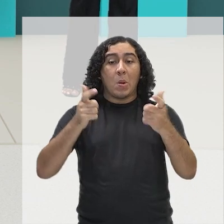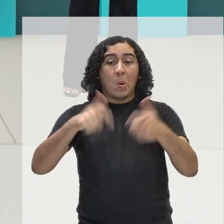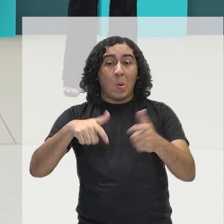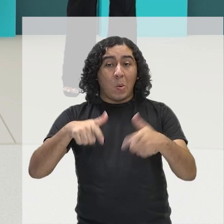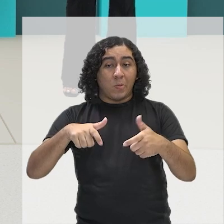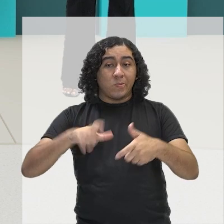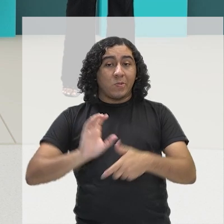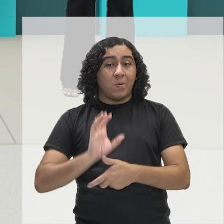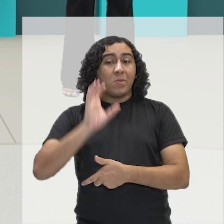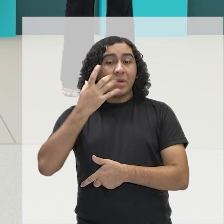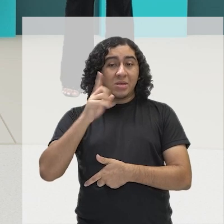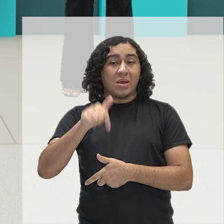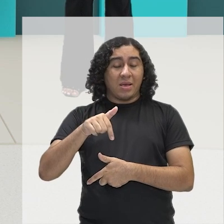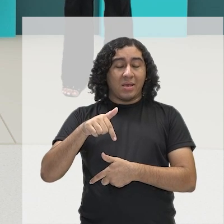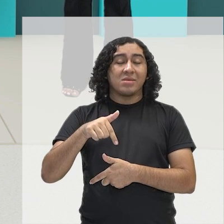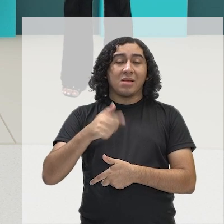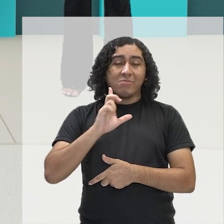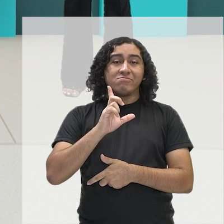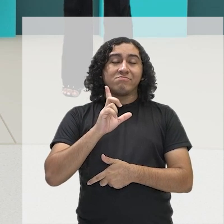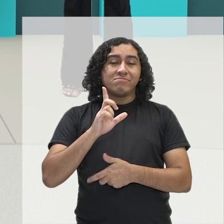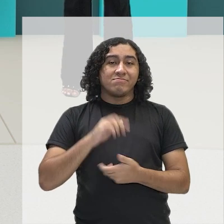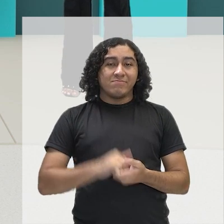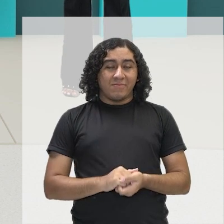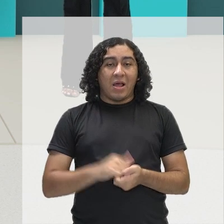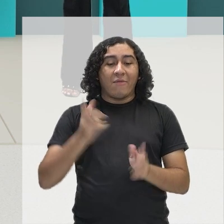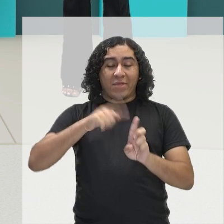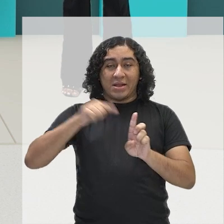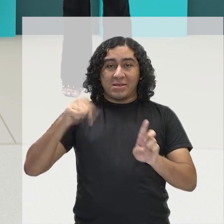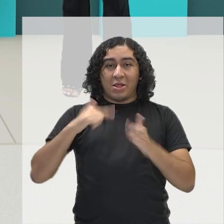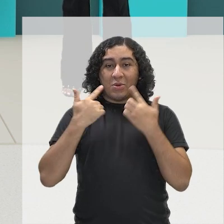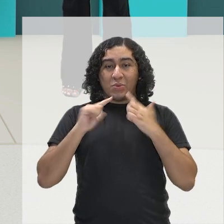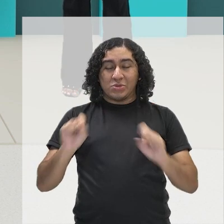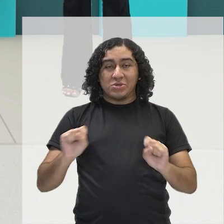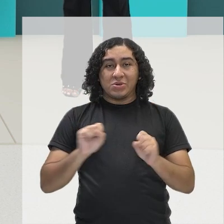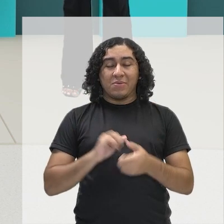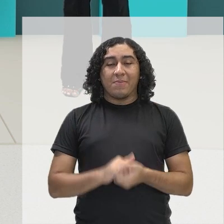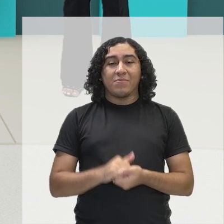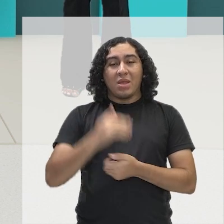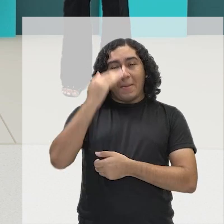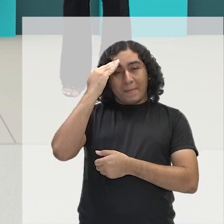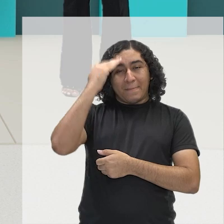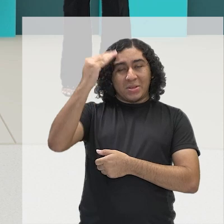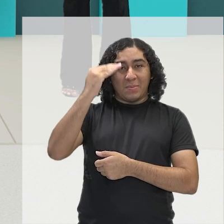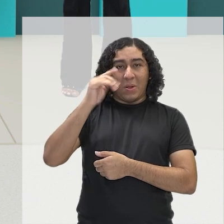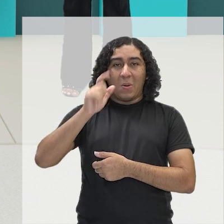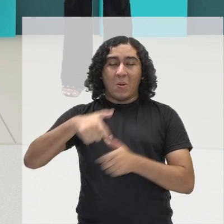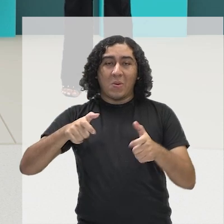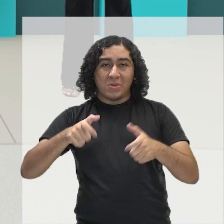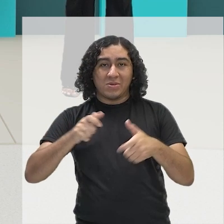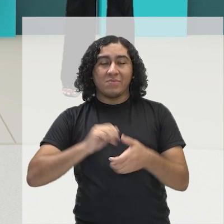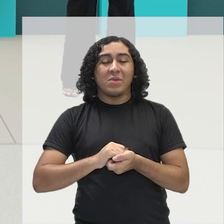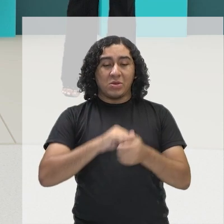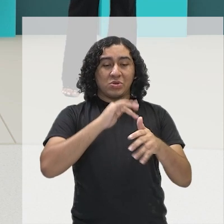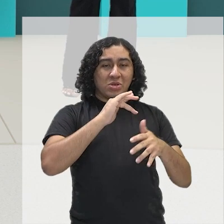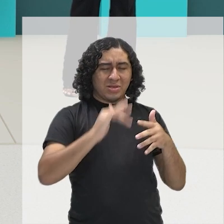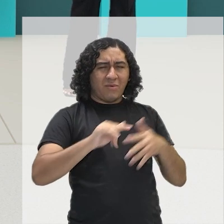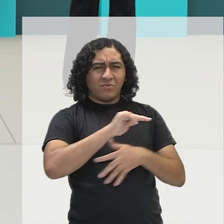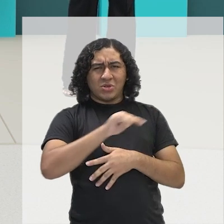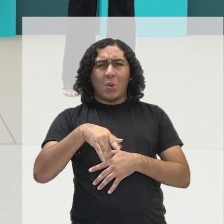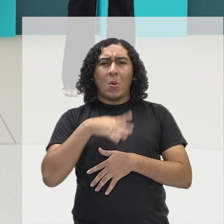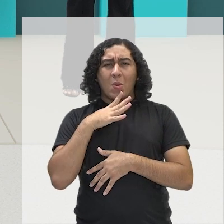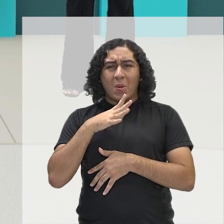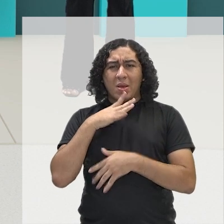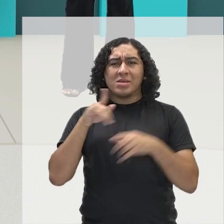onde essa variação linguística costuma acontecer, né, principalmente nas redes sociais. Eu tenho certeza que